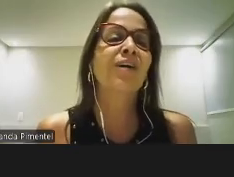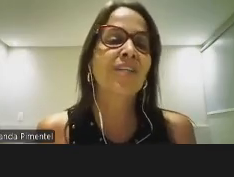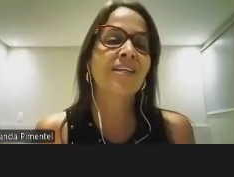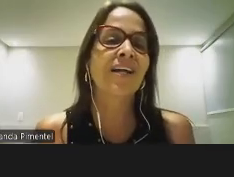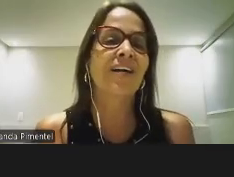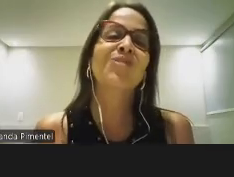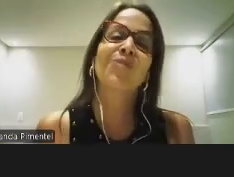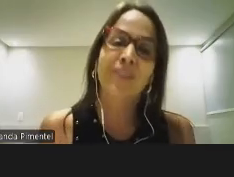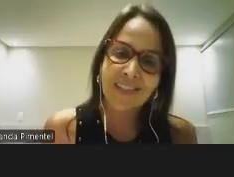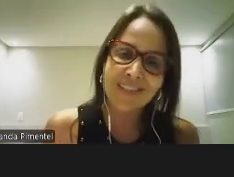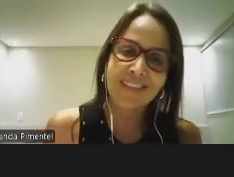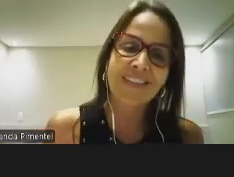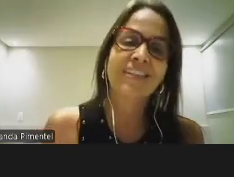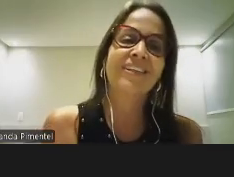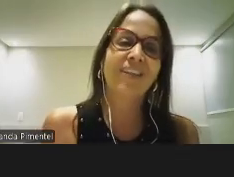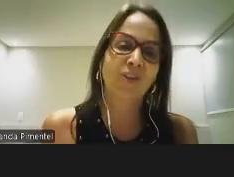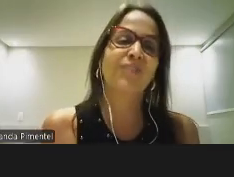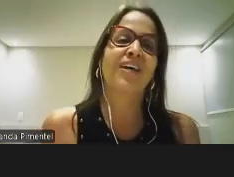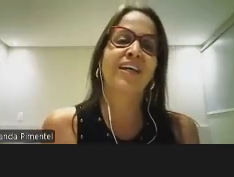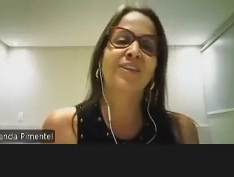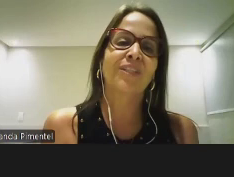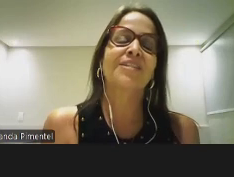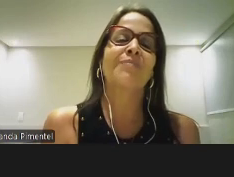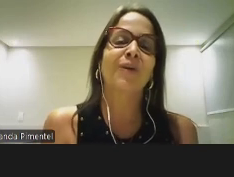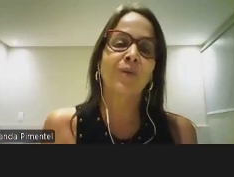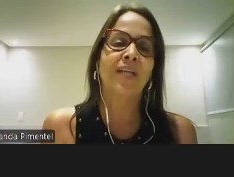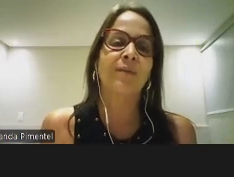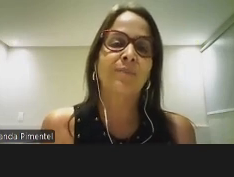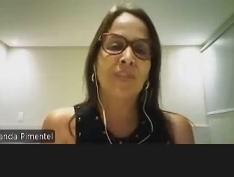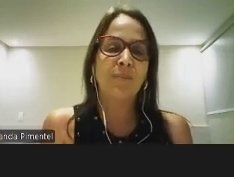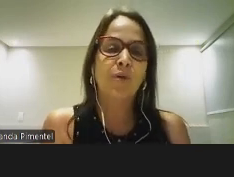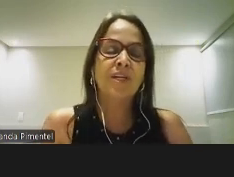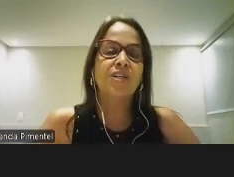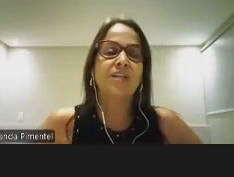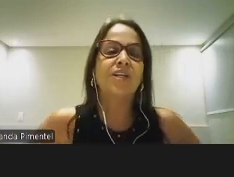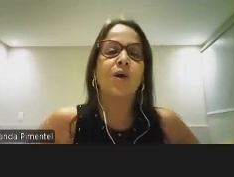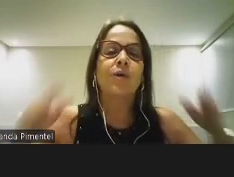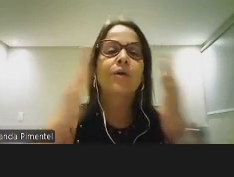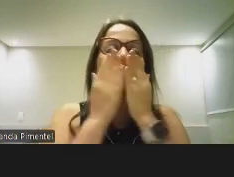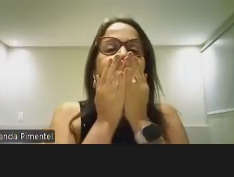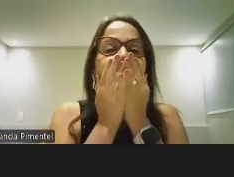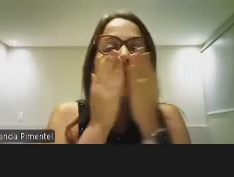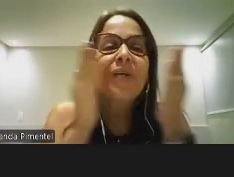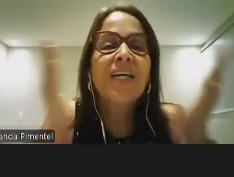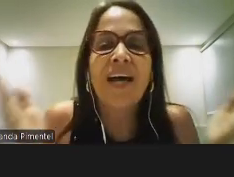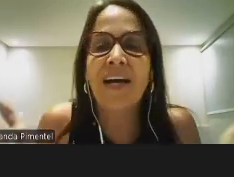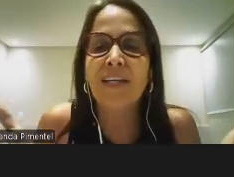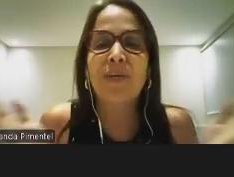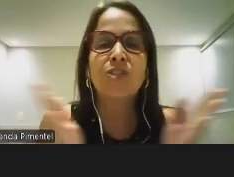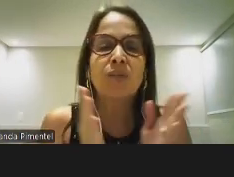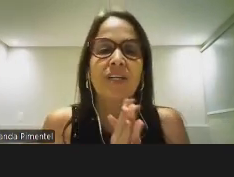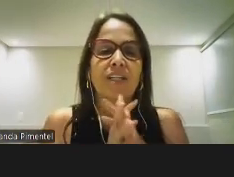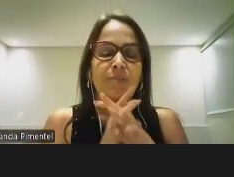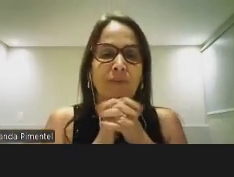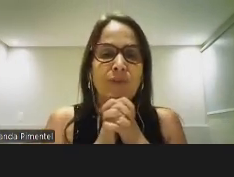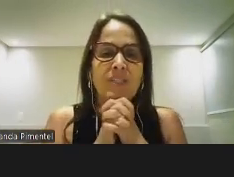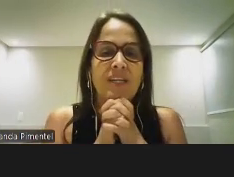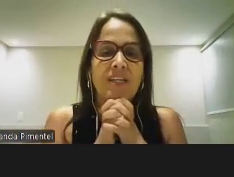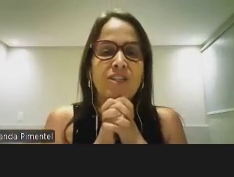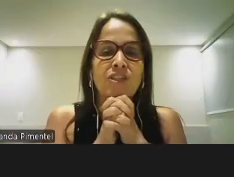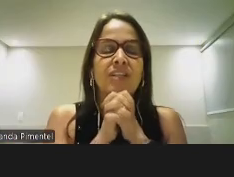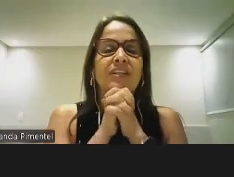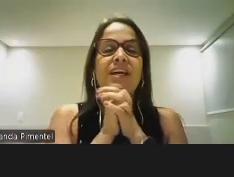interessar, o final desse caso, quando assim eu tiver notícia para contar. Tá bom, minha gente? Ó, obrigada, beijo grande